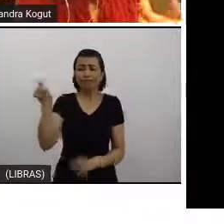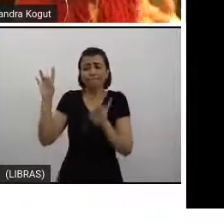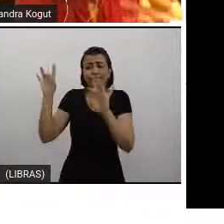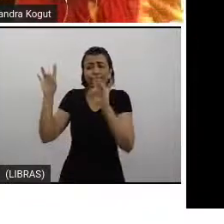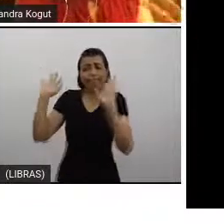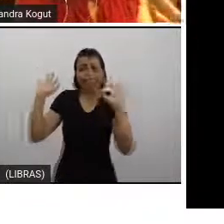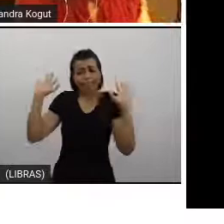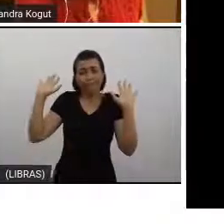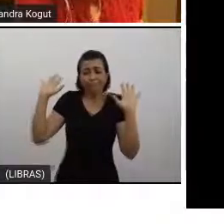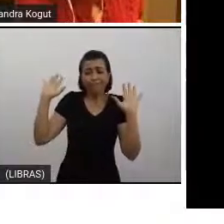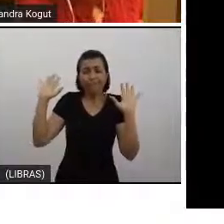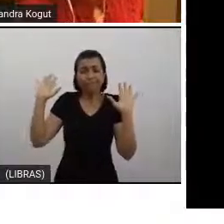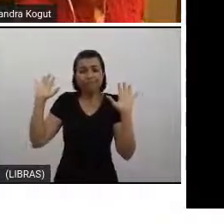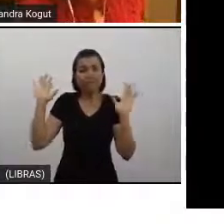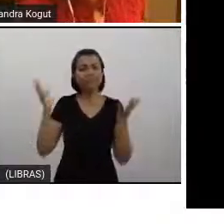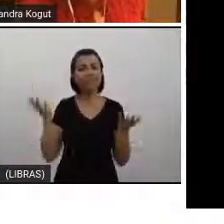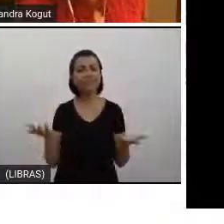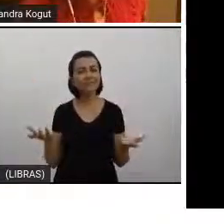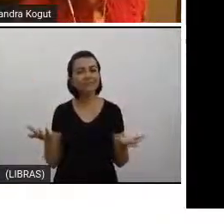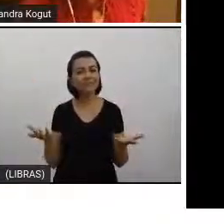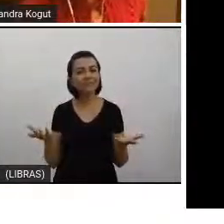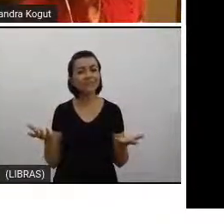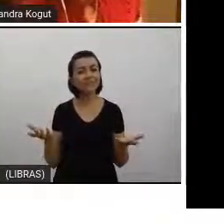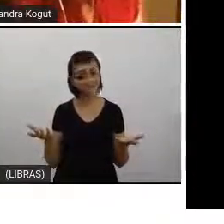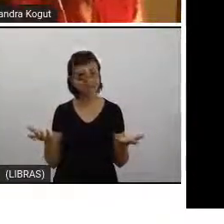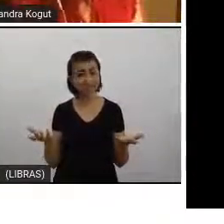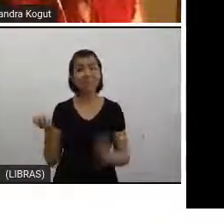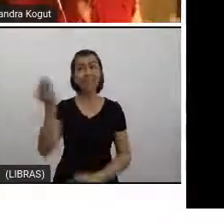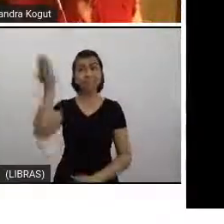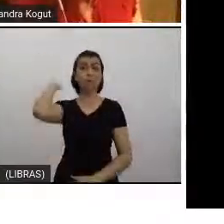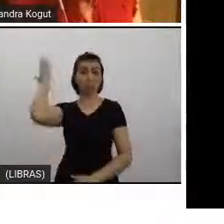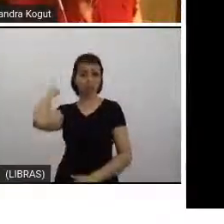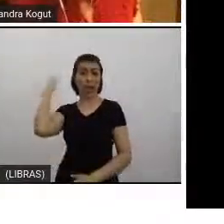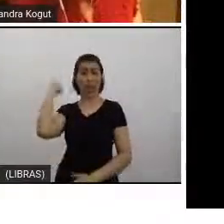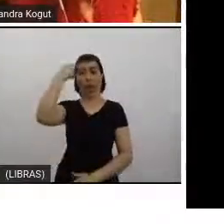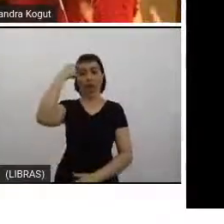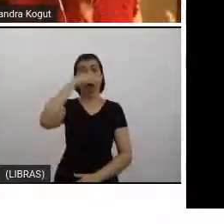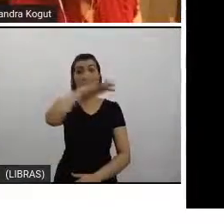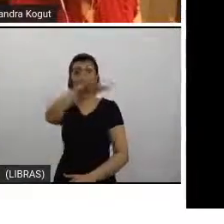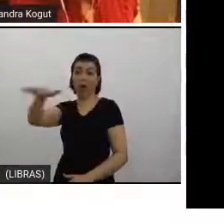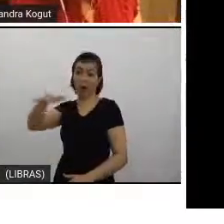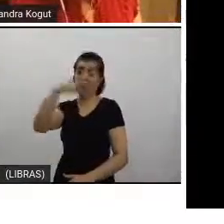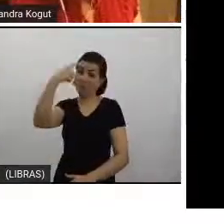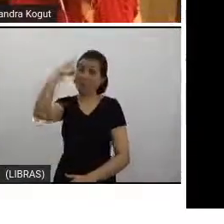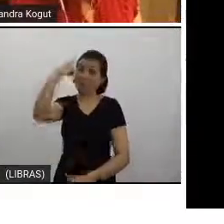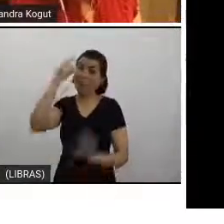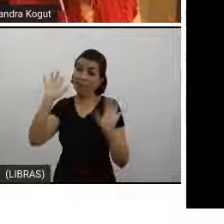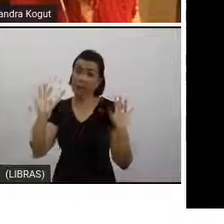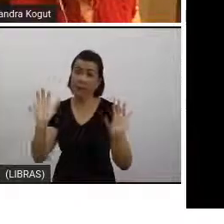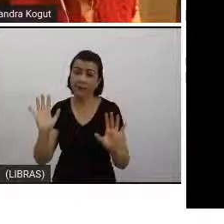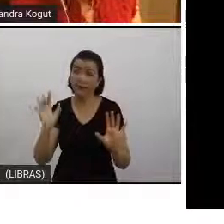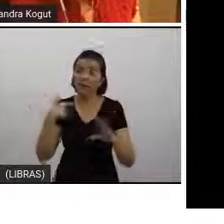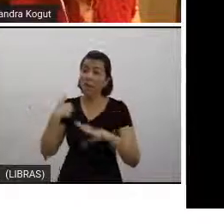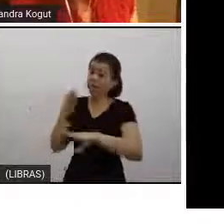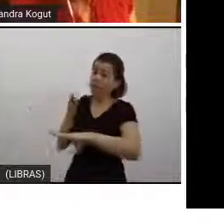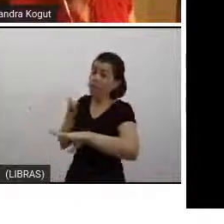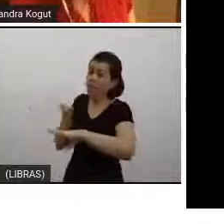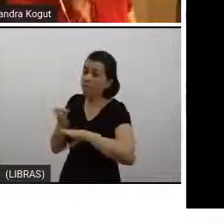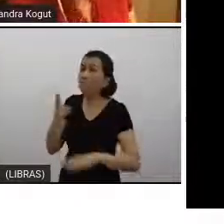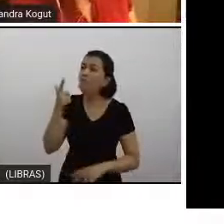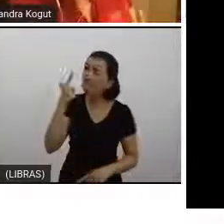Tem uma coisa, assim, suntuosa, mais inacessível. E era o contrário disso, né? Como é que você entra no